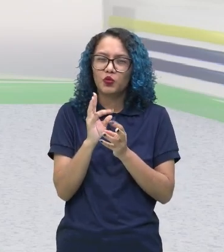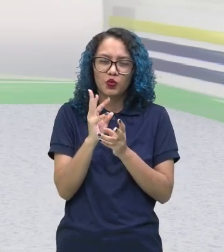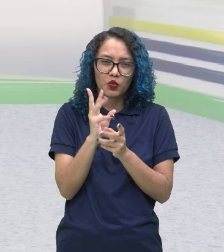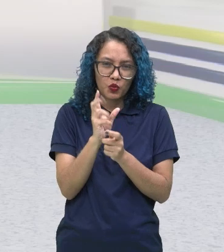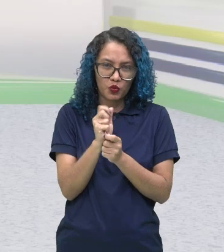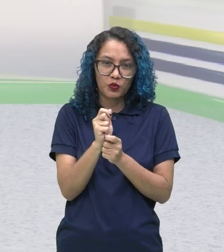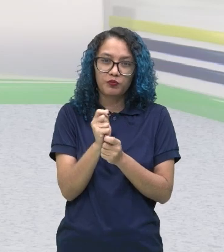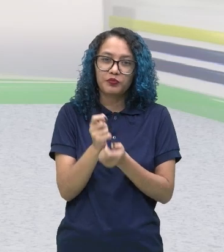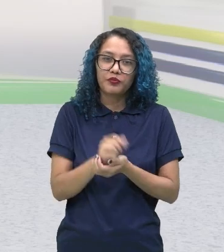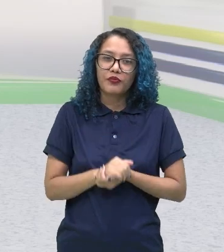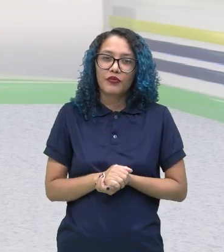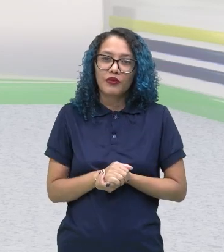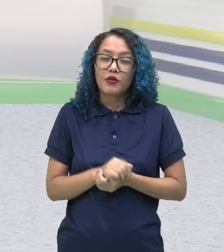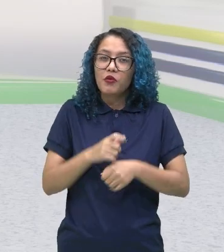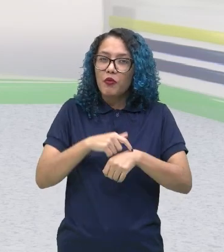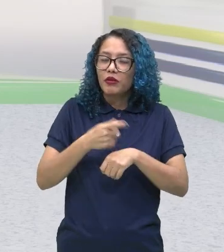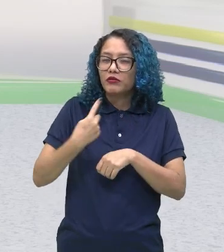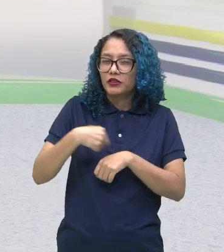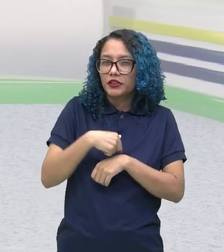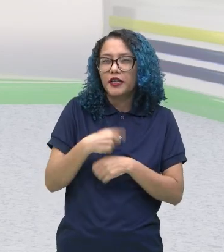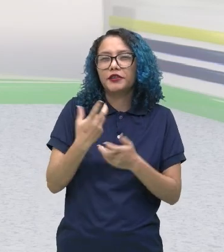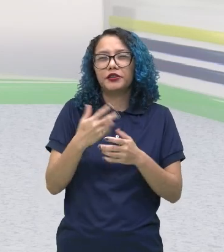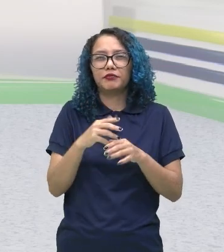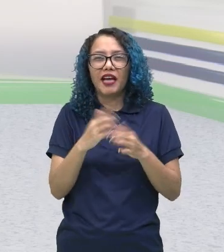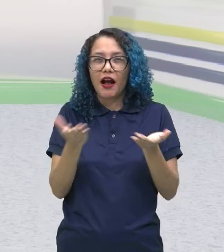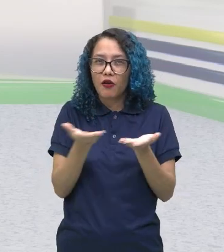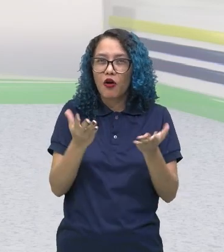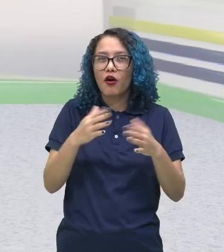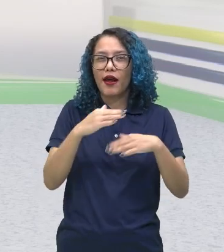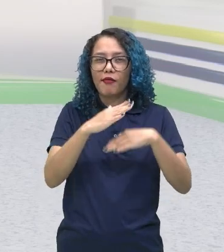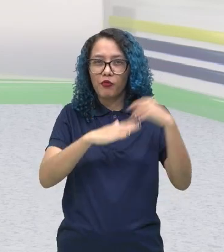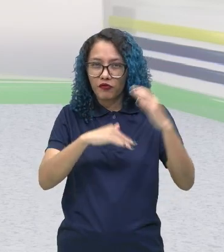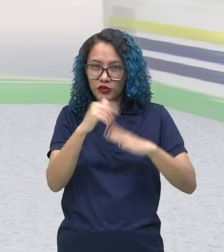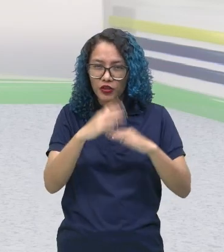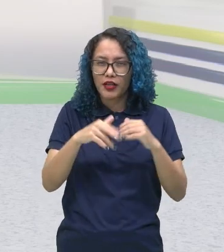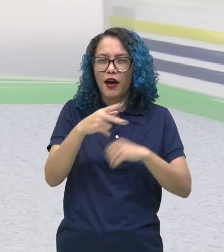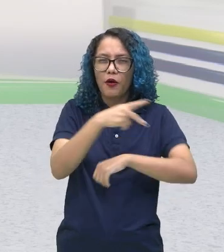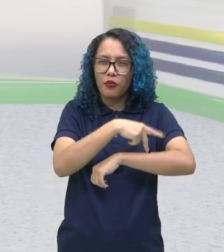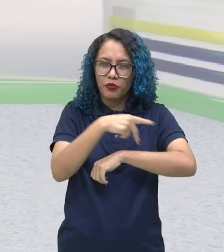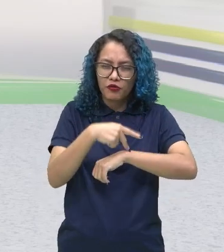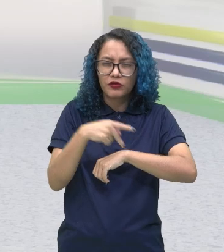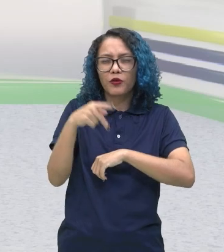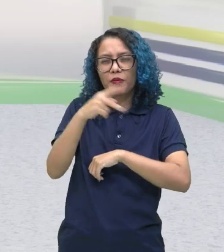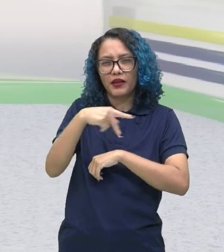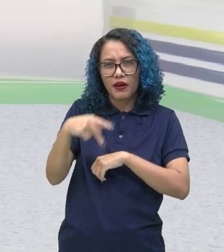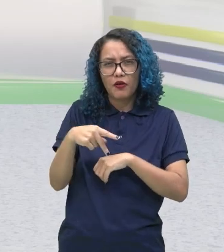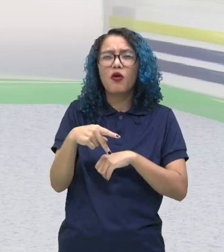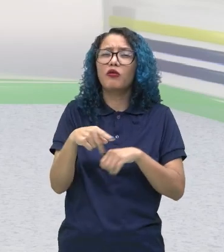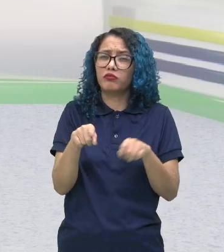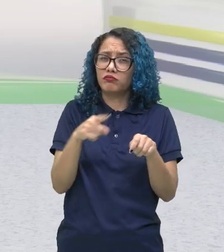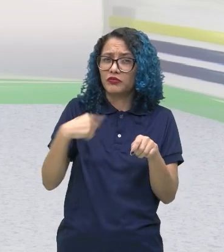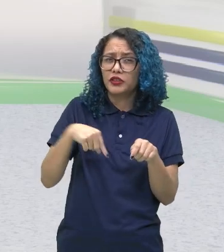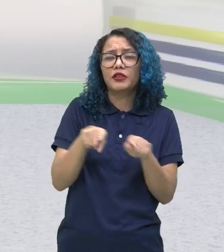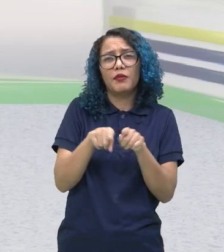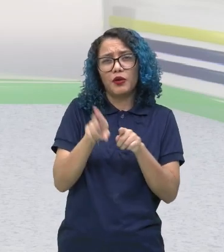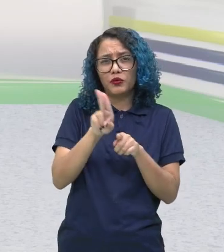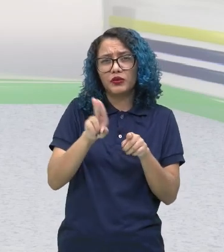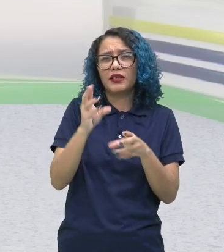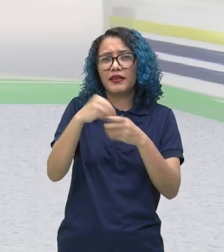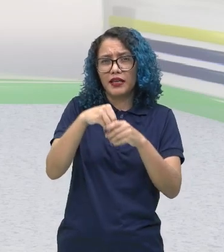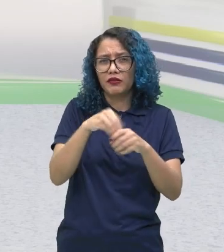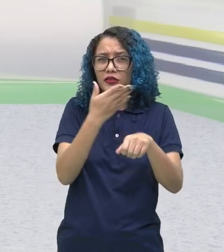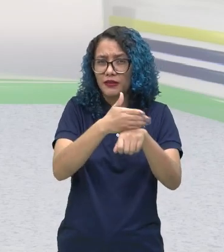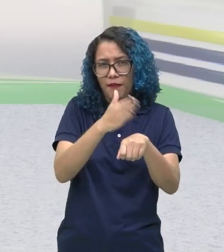no momento que viramos professores, pedagogos, Sim, a gente traz isso também para a nossa prática escolar, não é mesmo? com certeza. Vamos